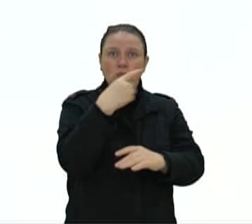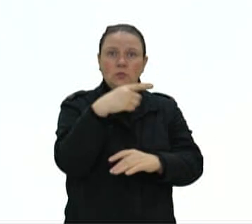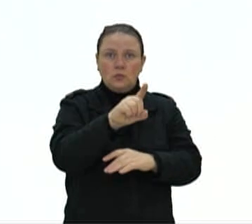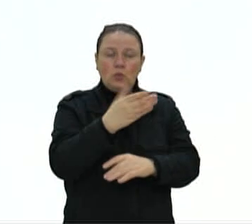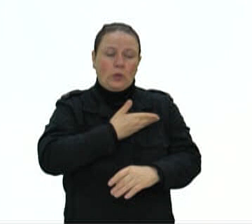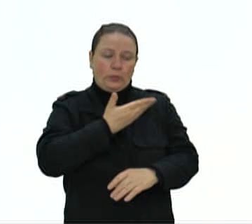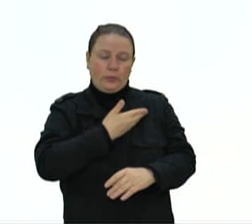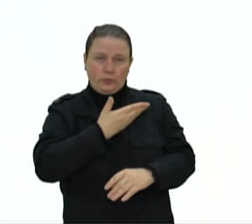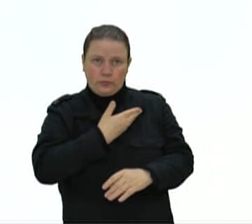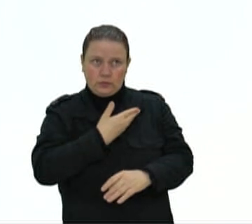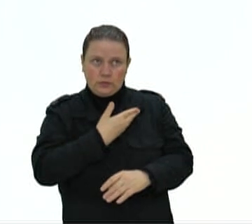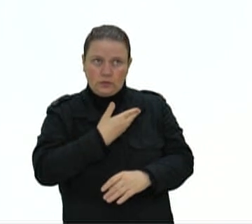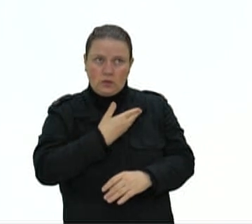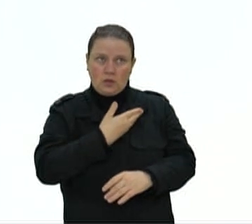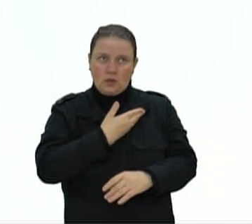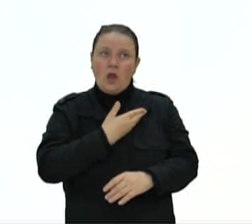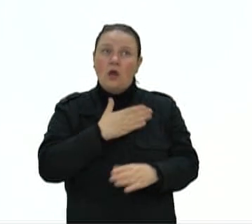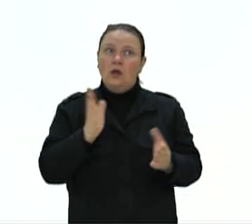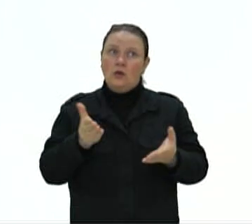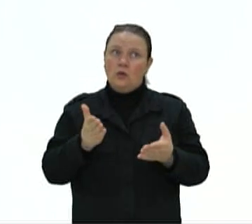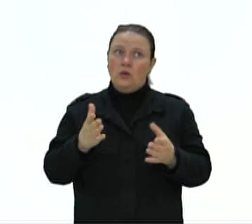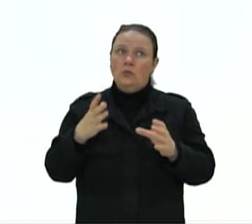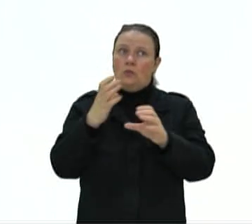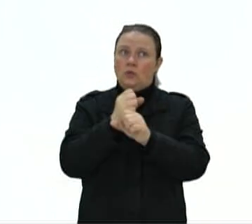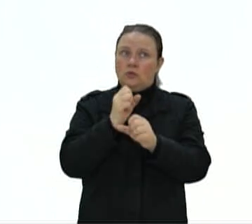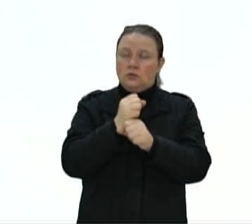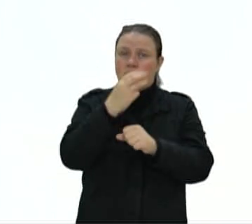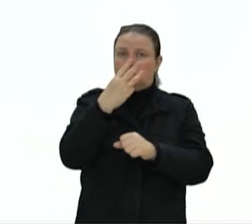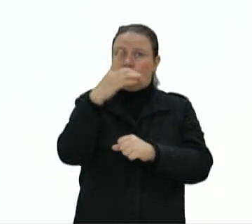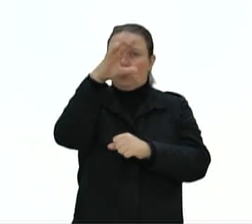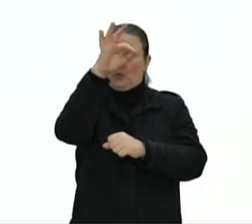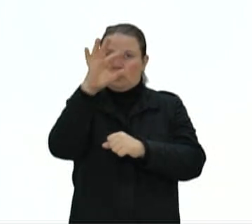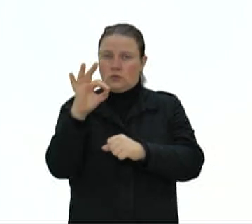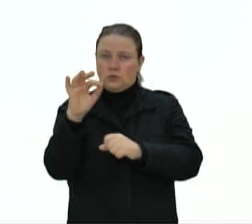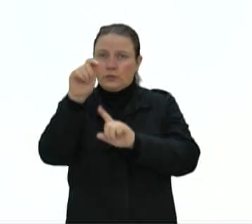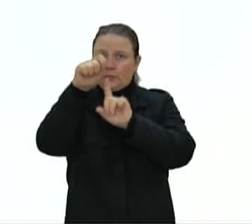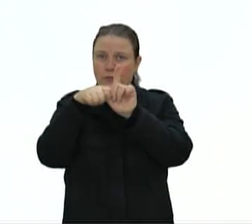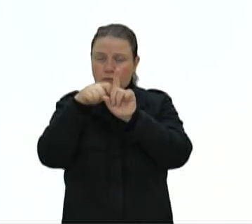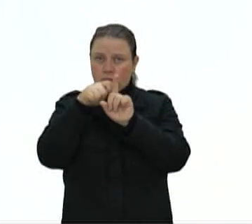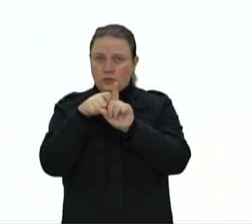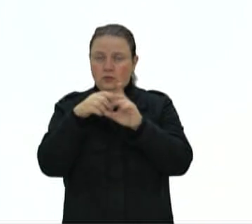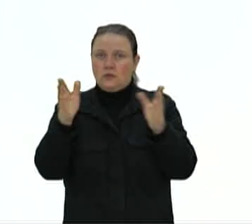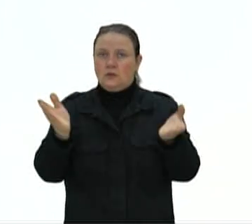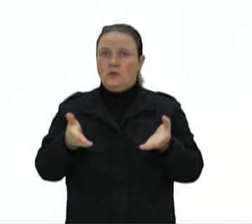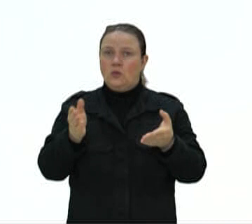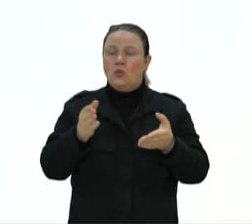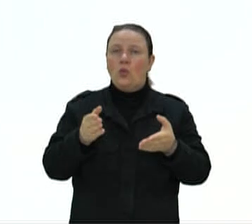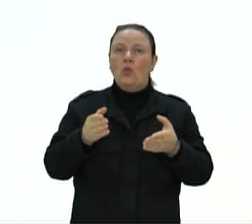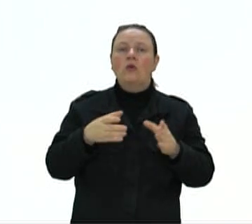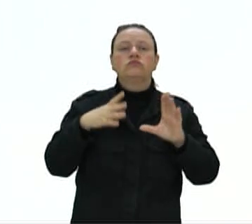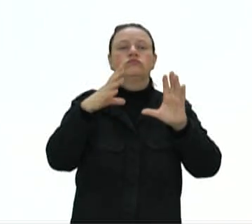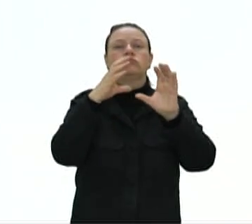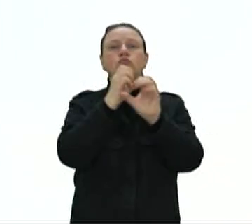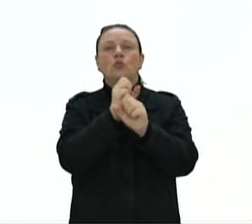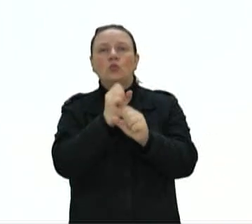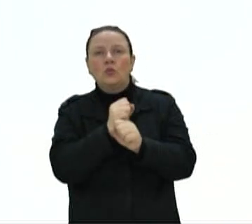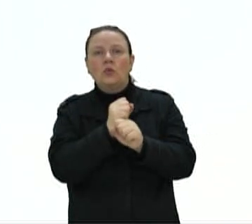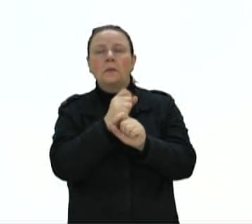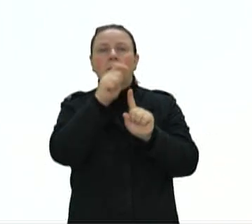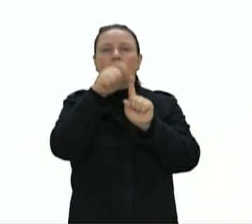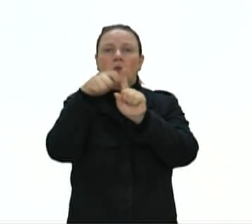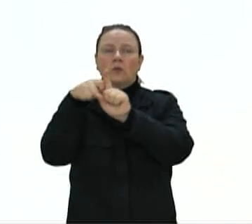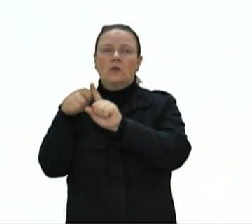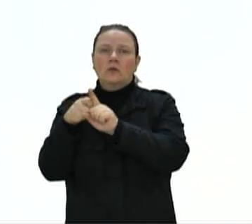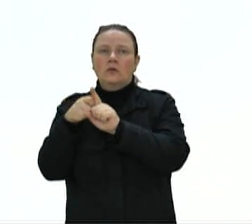simples de 3% ao mês. Considere X o número de meses do empréstimo e MX,